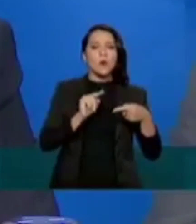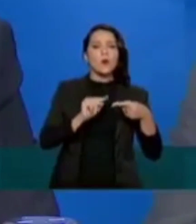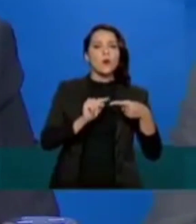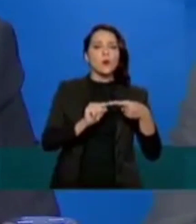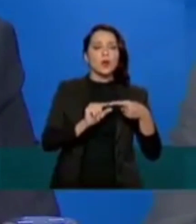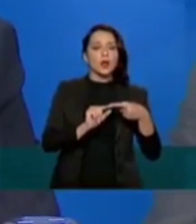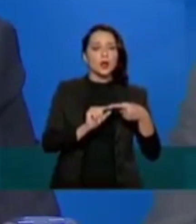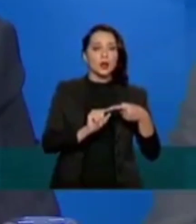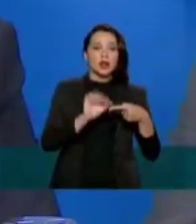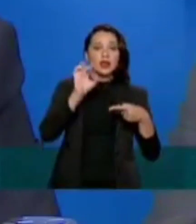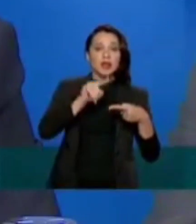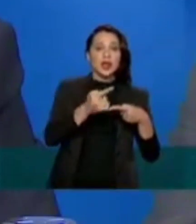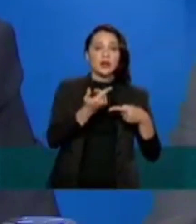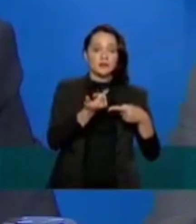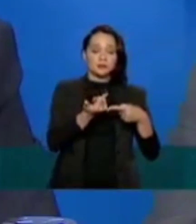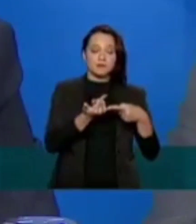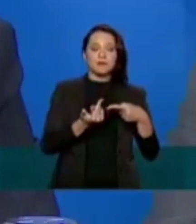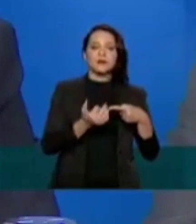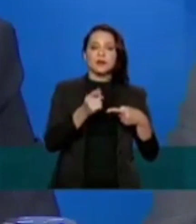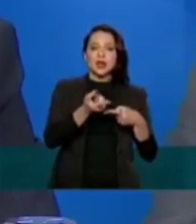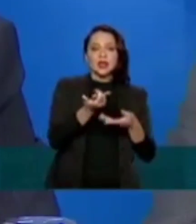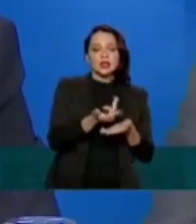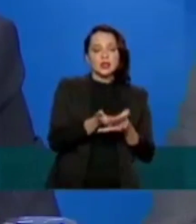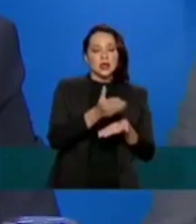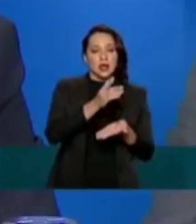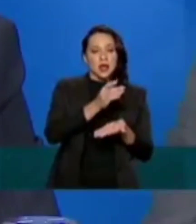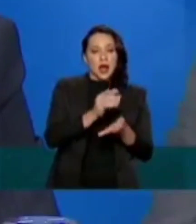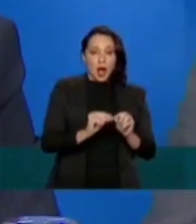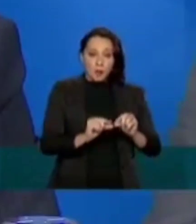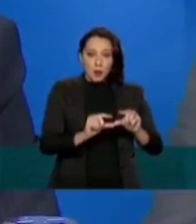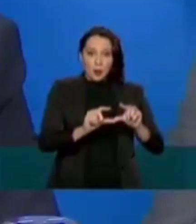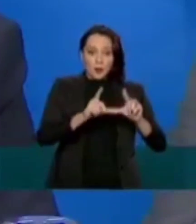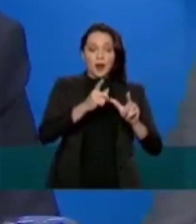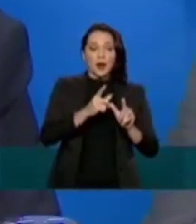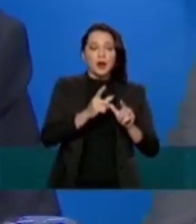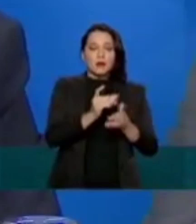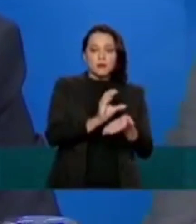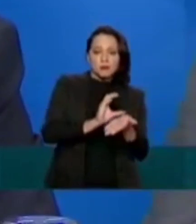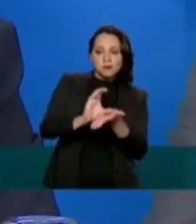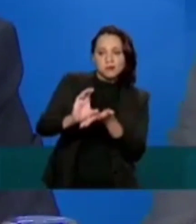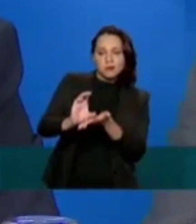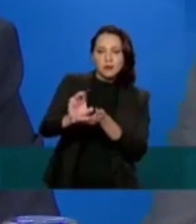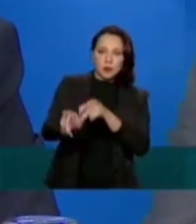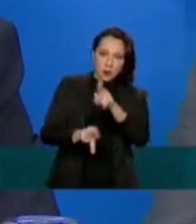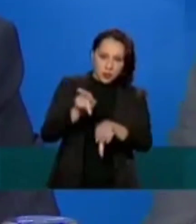comportamento que é justamente transferir uma parte desse aumento de arrecadação para a população.